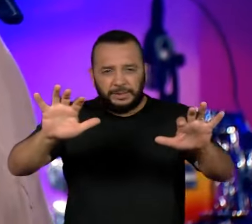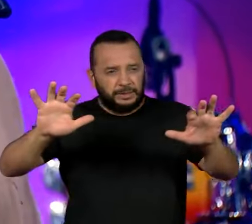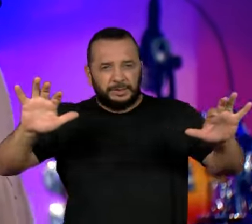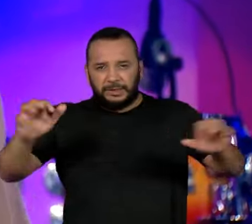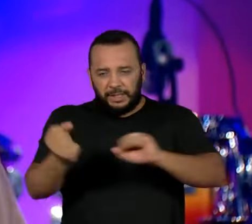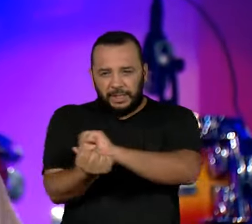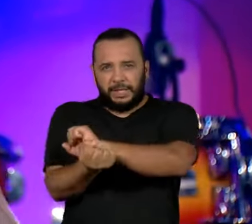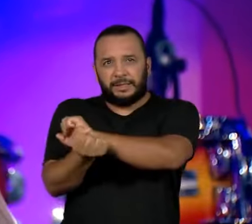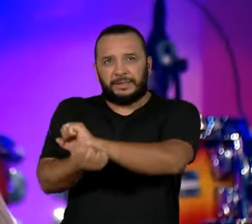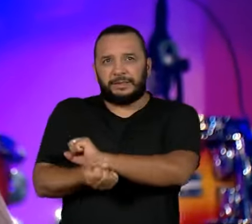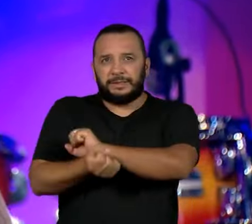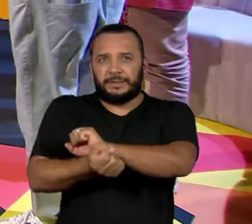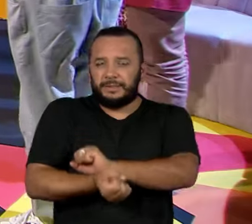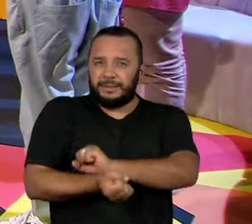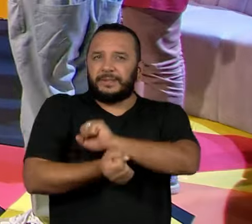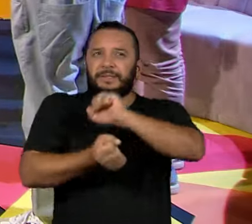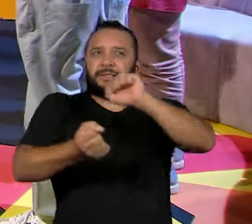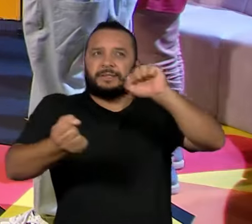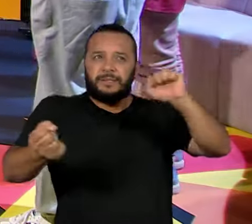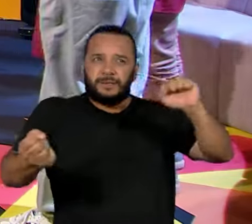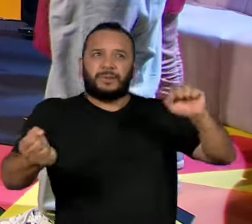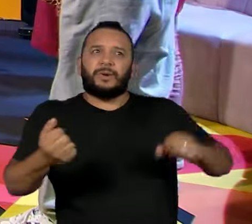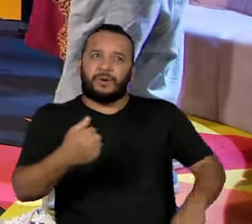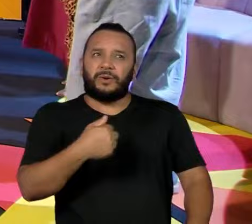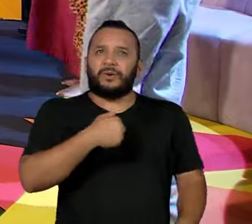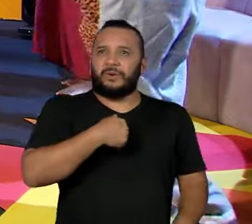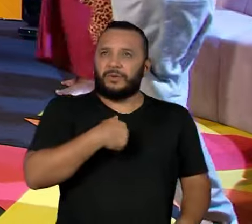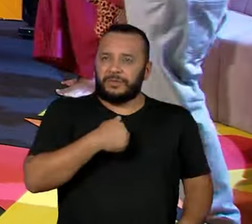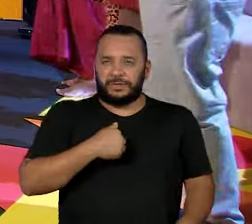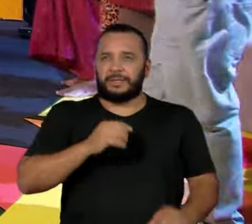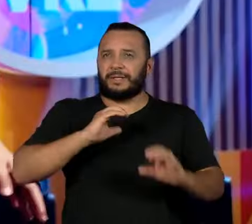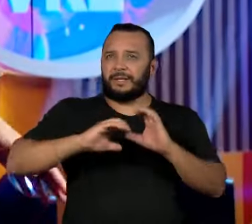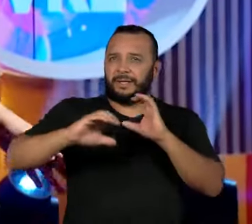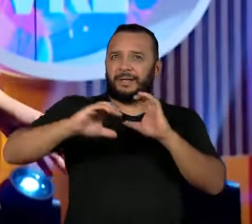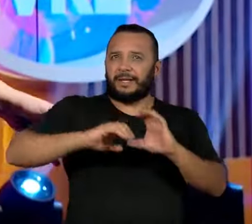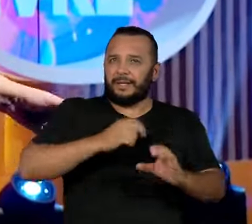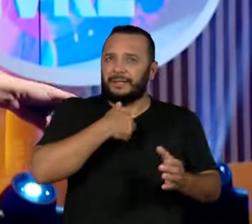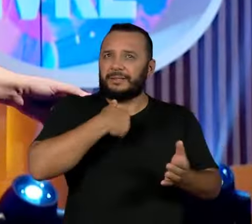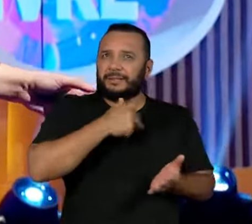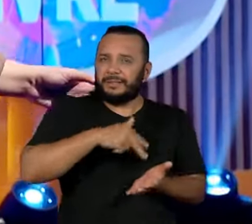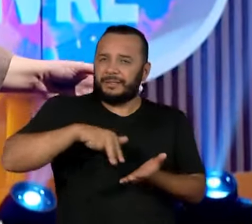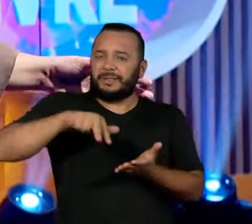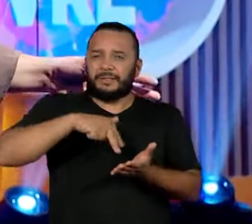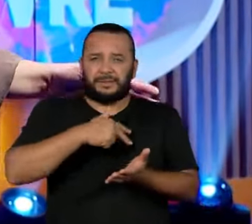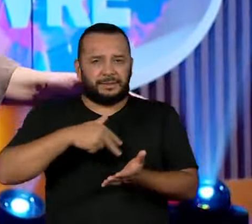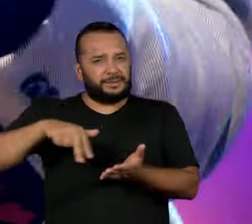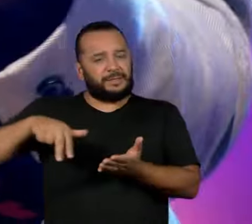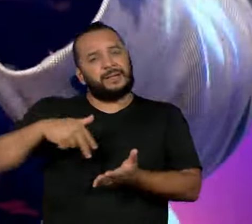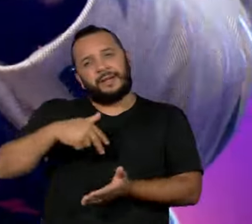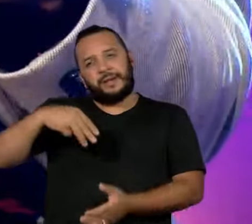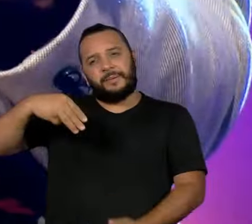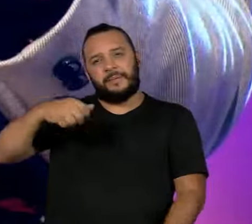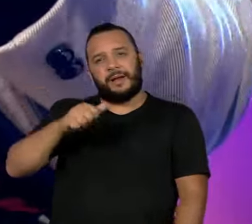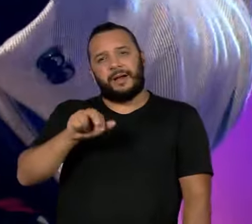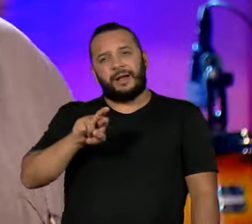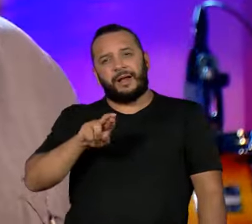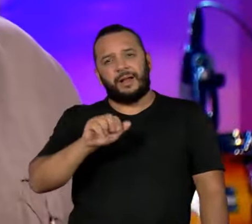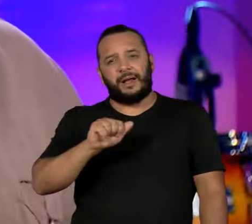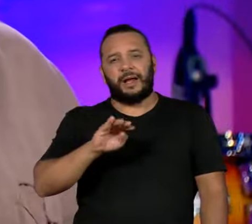Hoje a vila é que zomba, é batuque, canto e dança, jongo e maracatu.